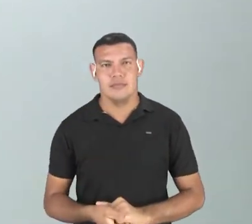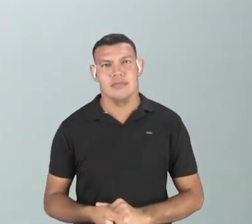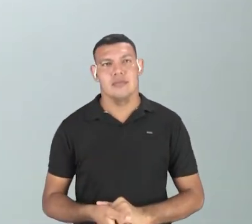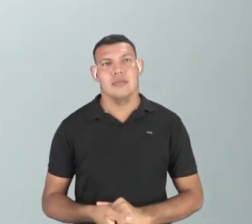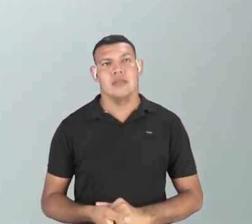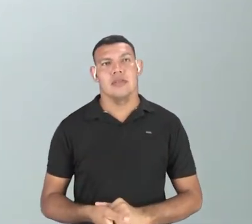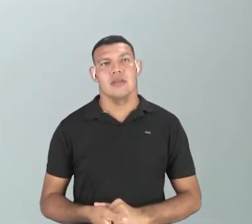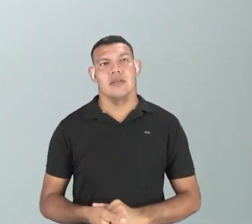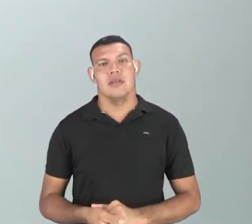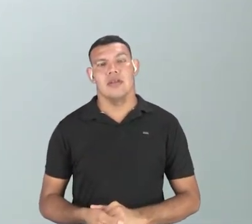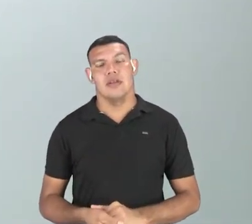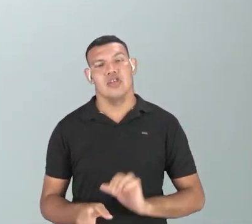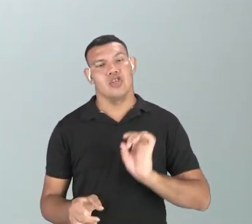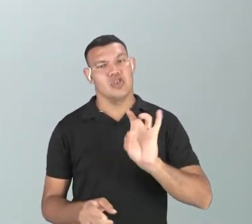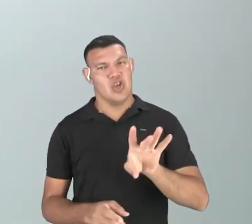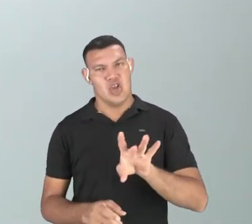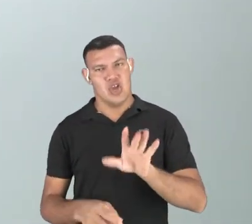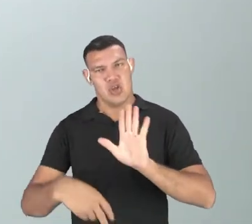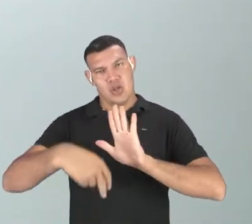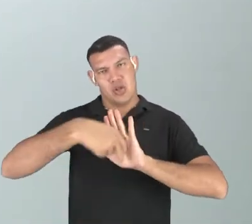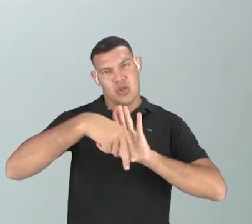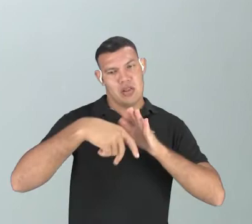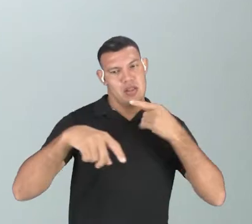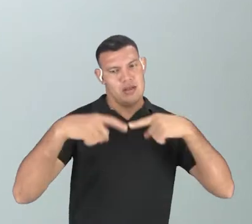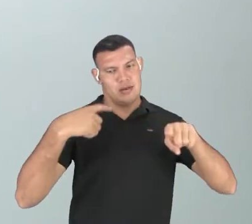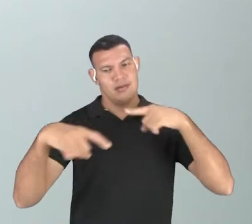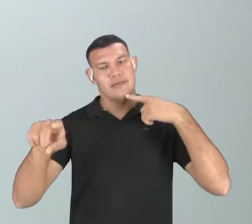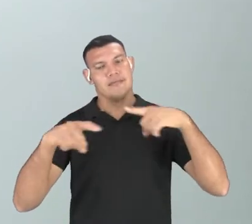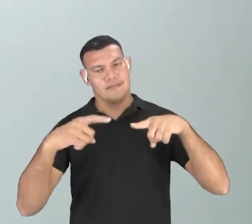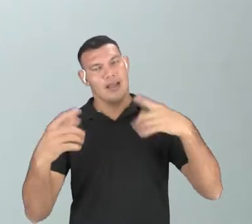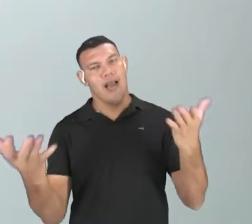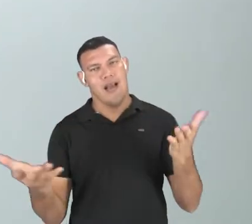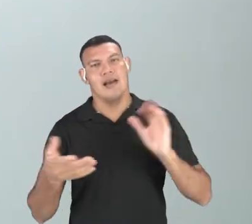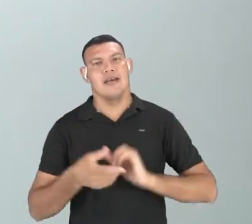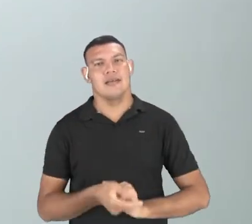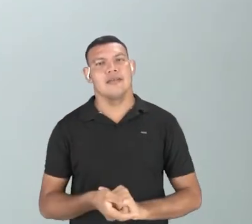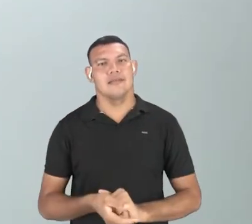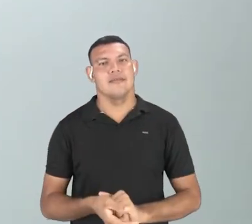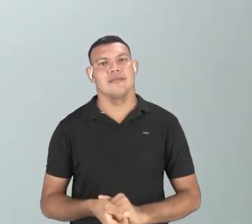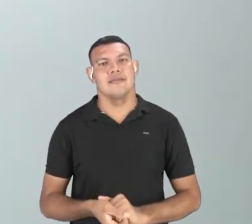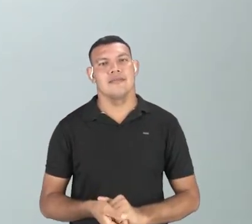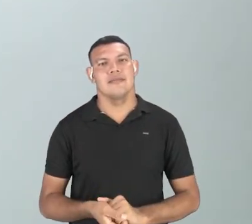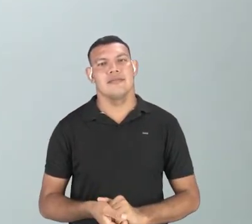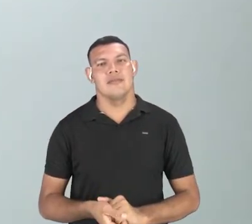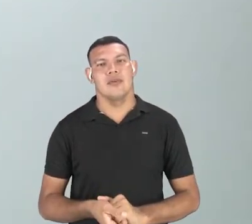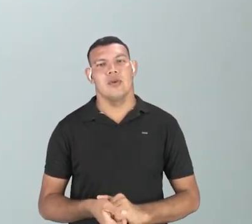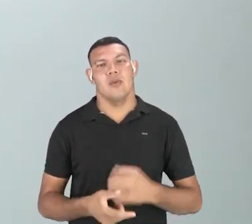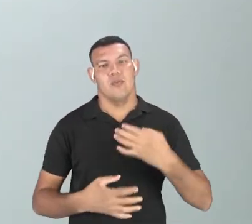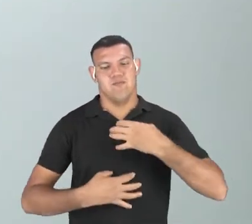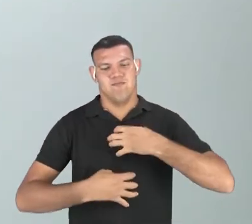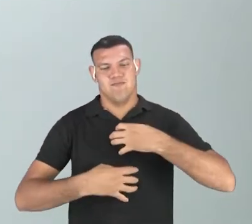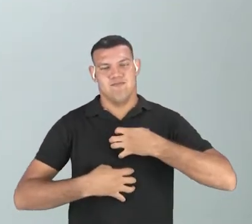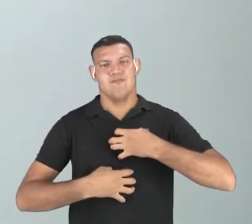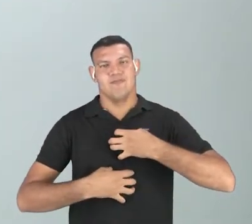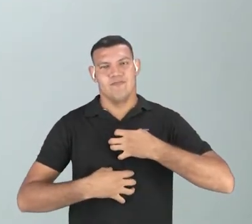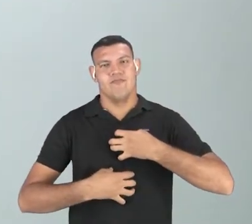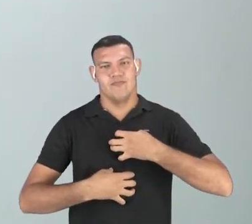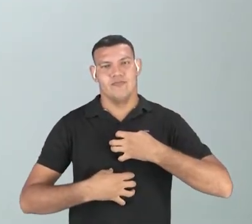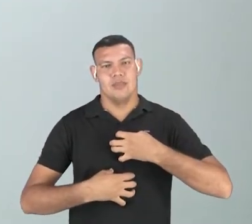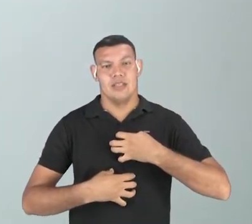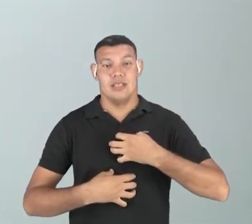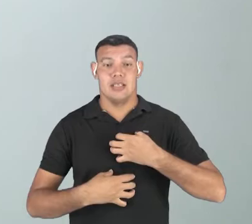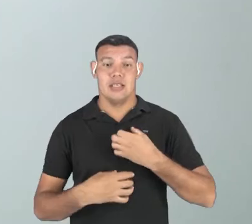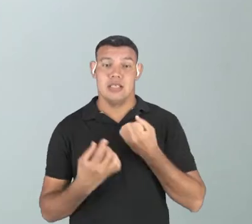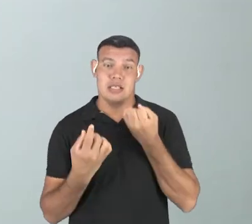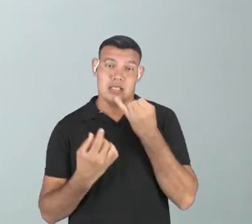condição quando? Quando for a nota musical. Certo? Então você vai ver que o se sempre vai estar aí como expressando uma condição, que pode